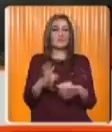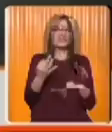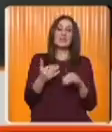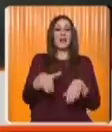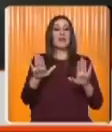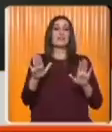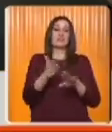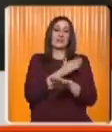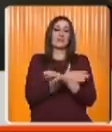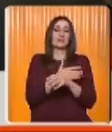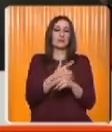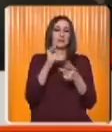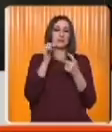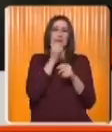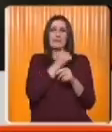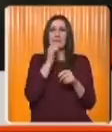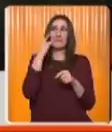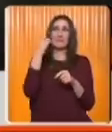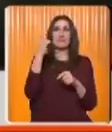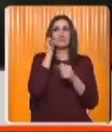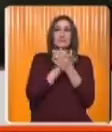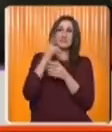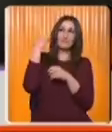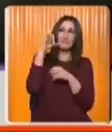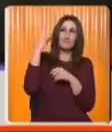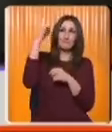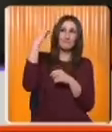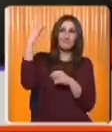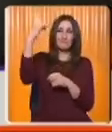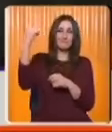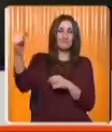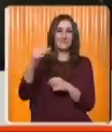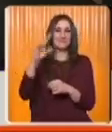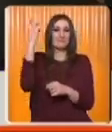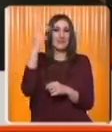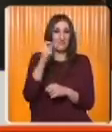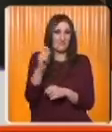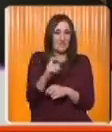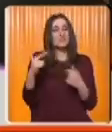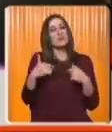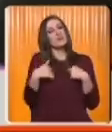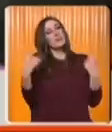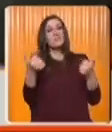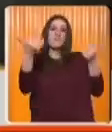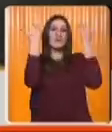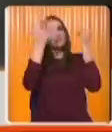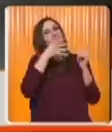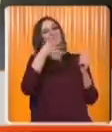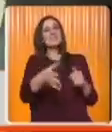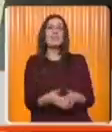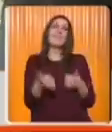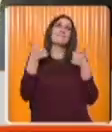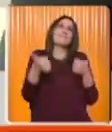Vai de novo. Pronto. Esse aperto, não é? De ver o marido abalar para terras de França por 3 meses, pelo menos, eu tenho uma boa notícia para si.